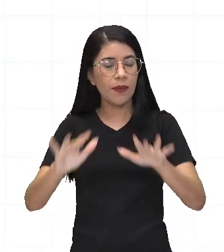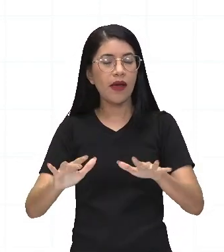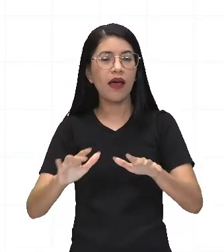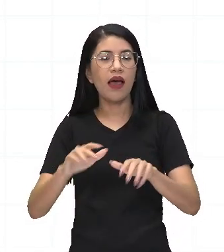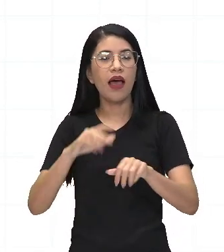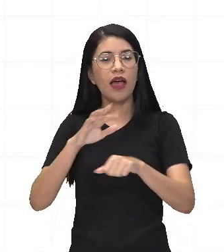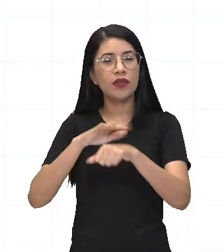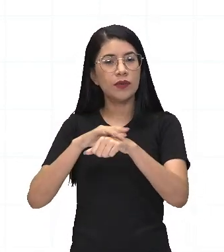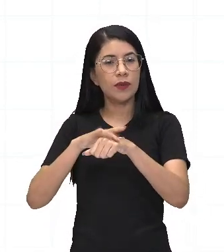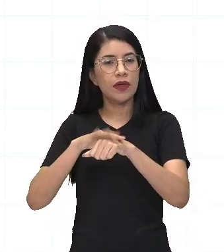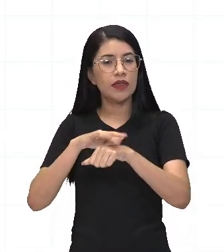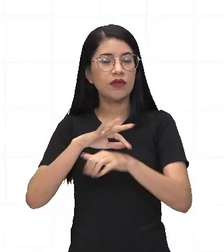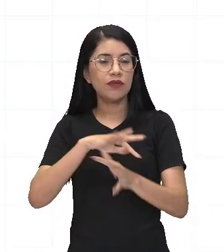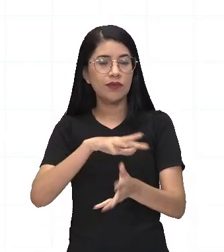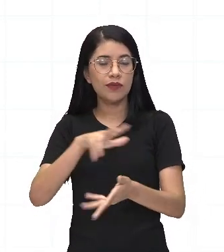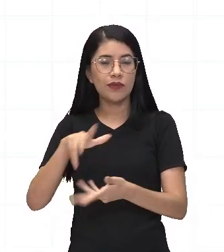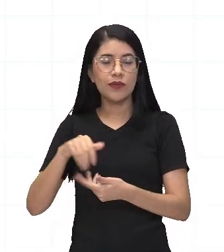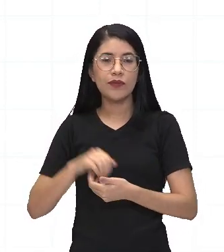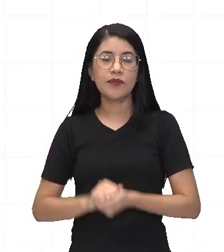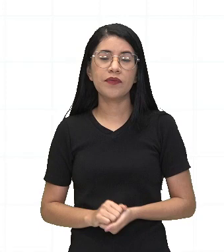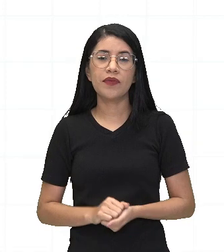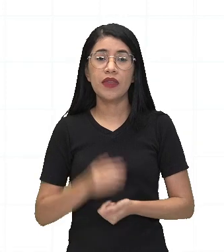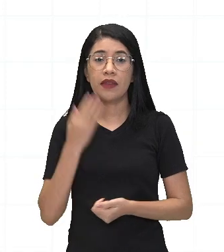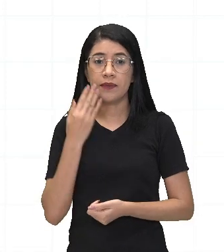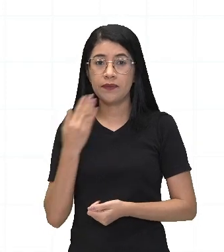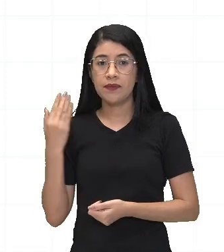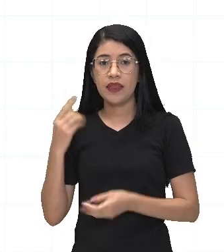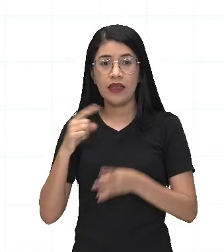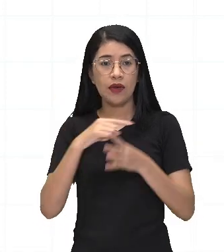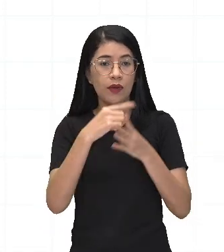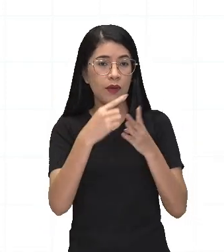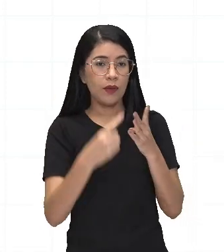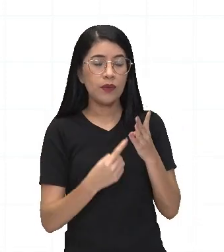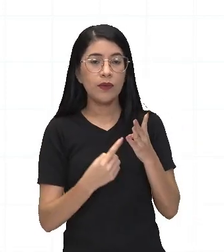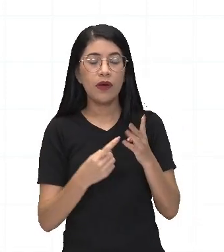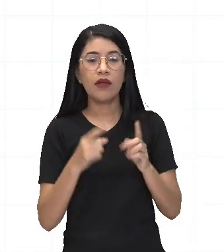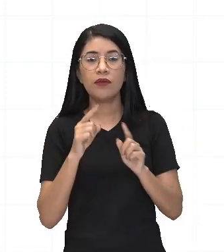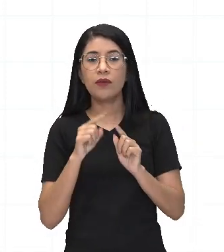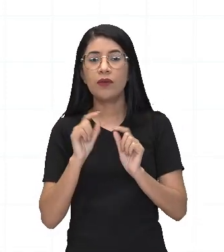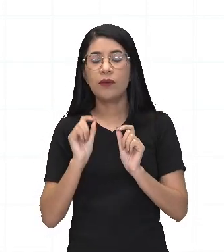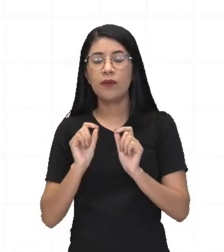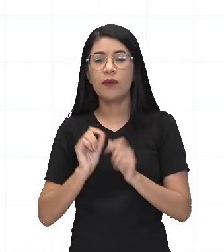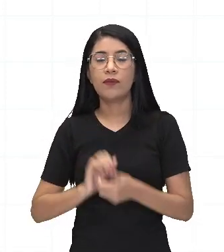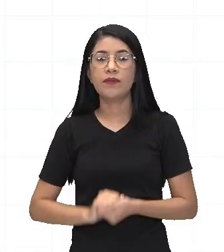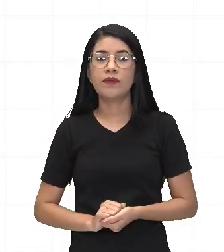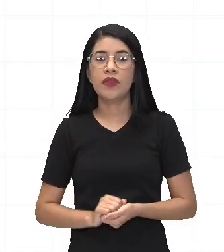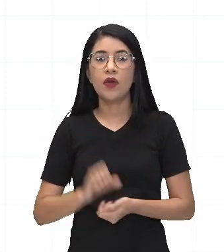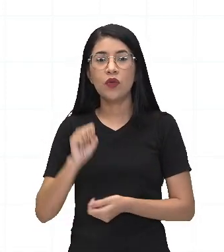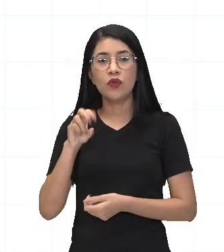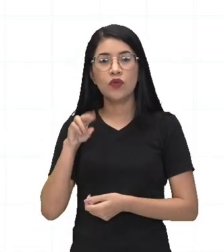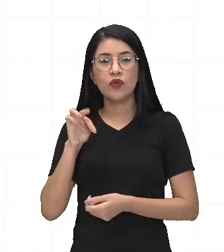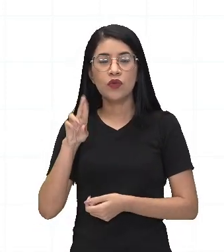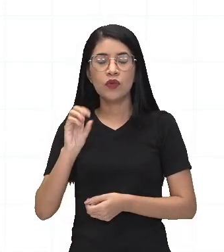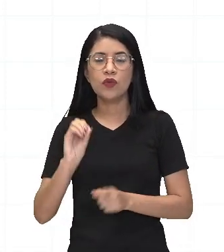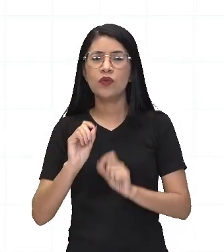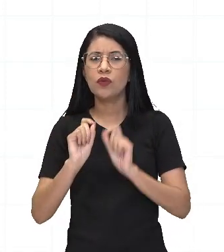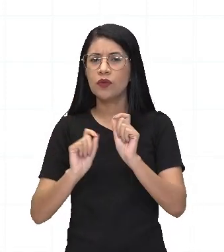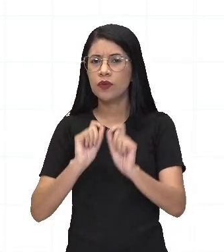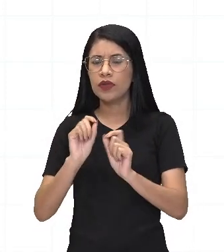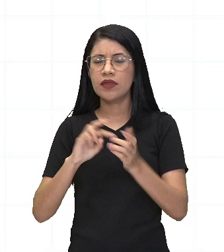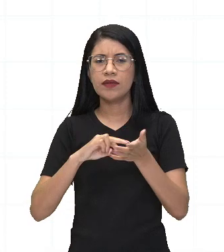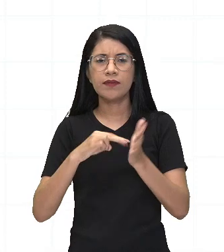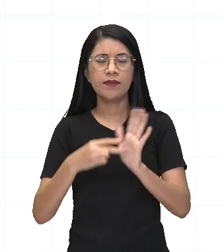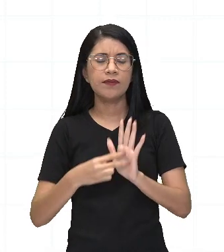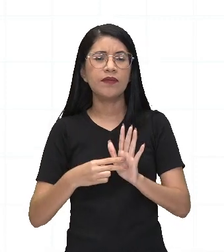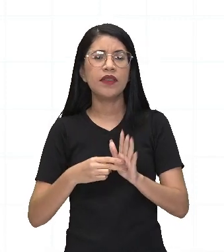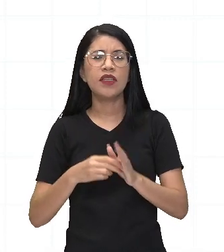doenças. Então, apresento aí para vocês o surto, né? Nós vamos conversar um pouco do